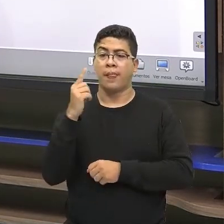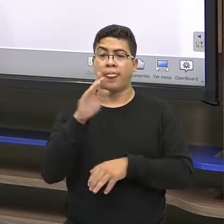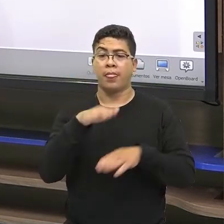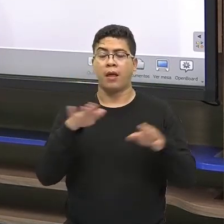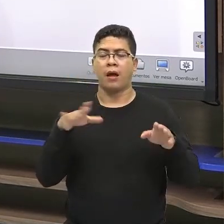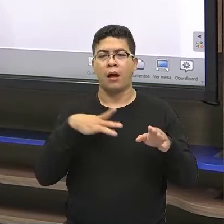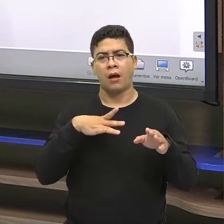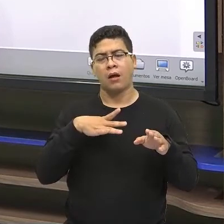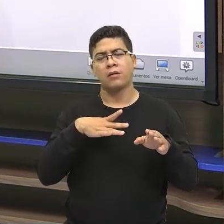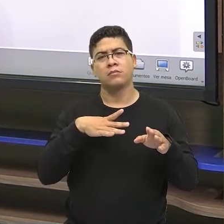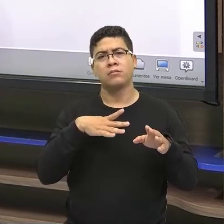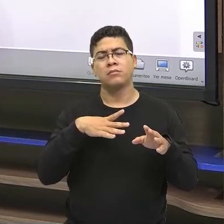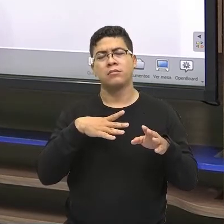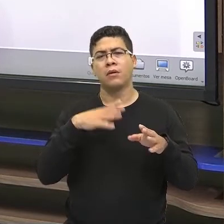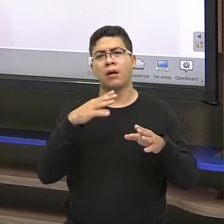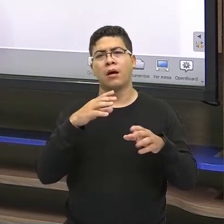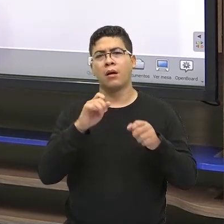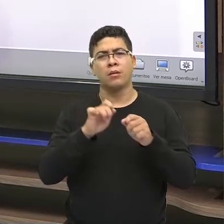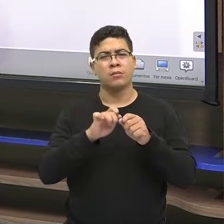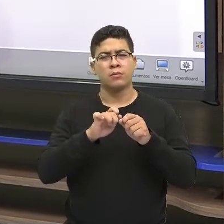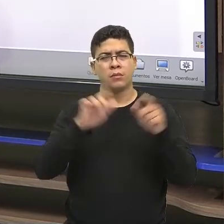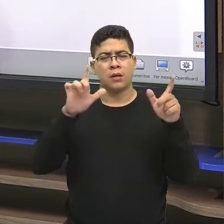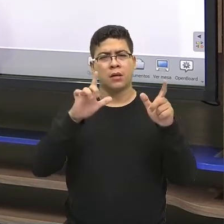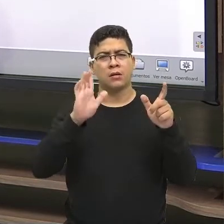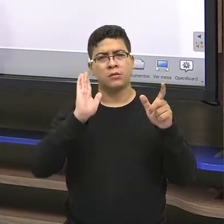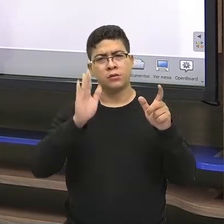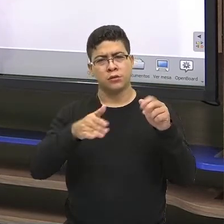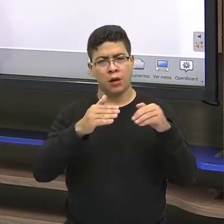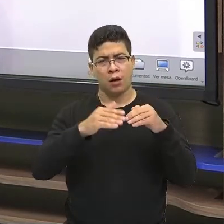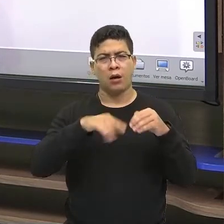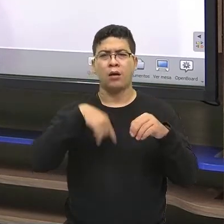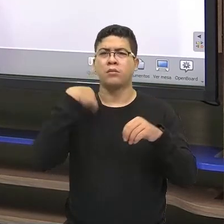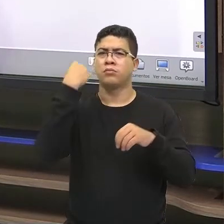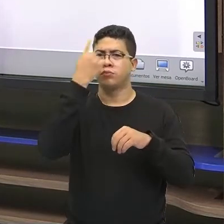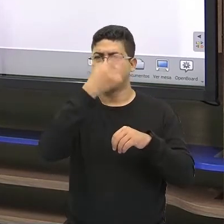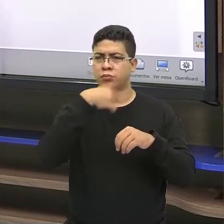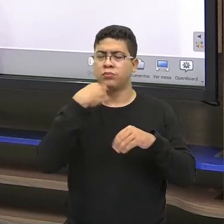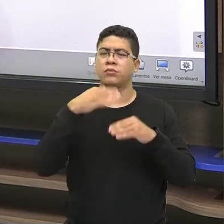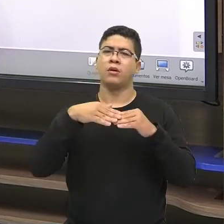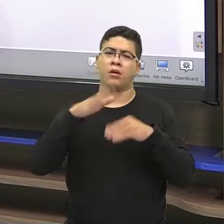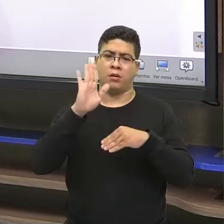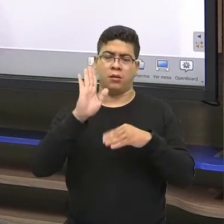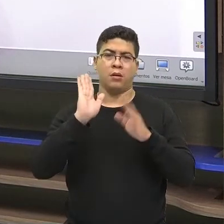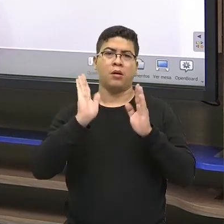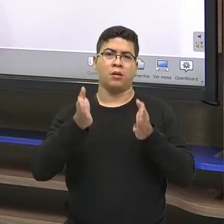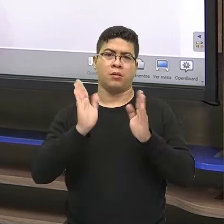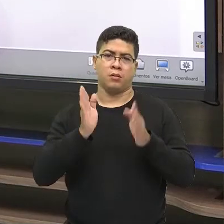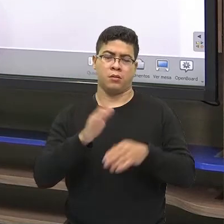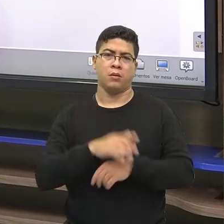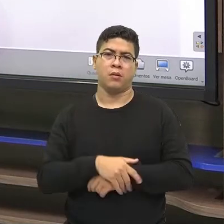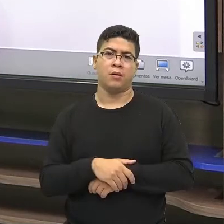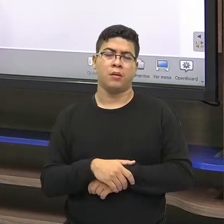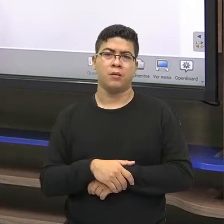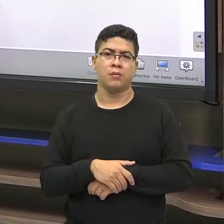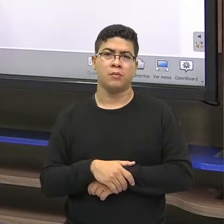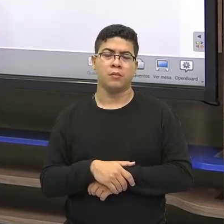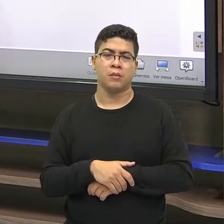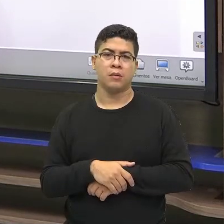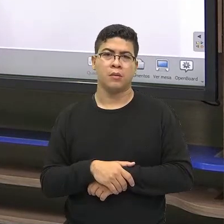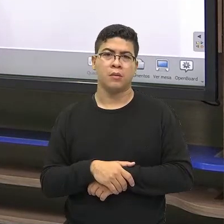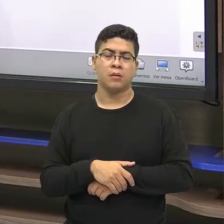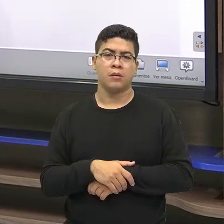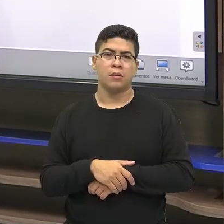amanhã já tivesse avançada, não era tão cedo para estar escuro. Mas isso era a forma do